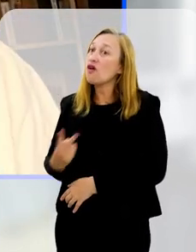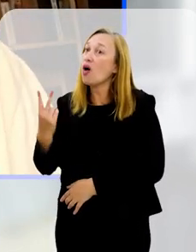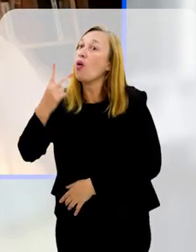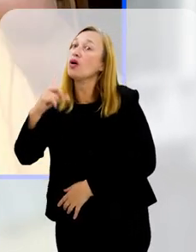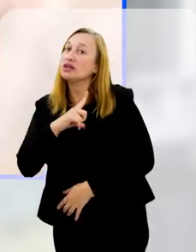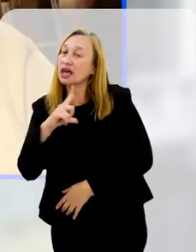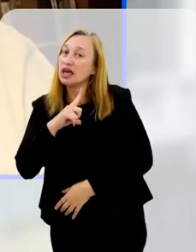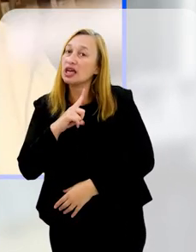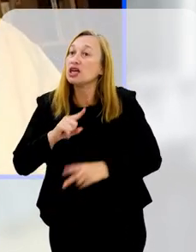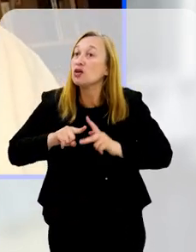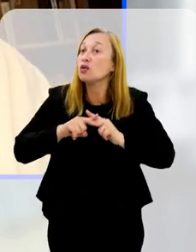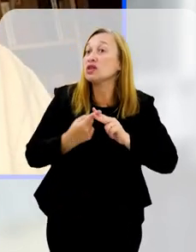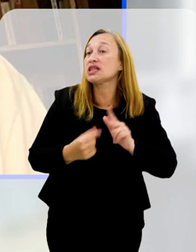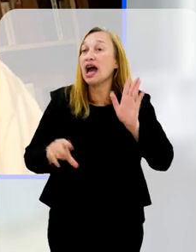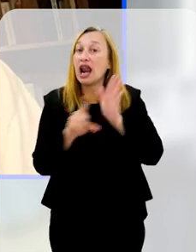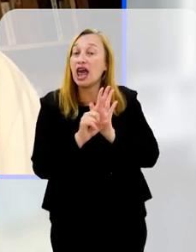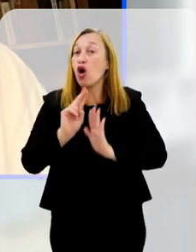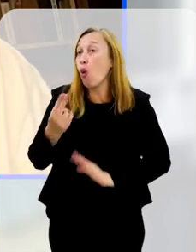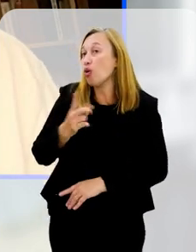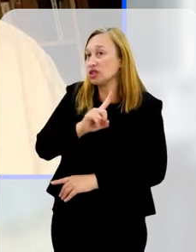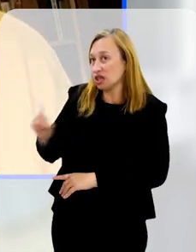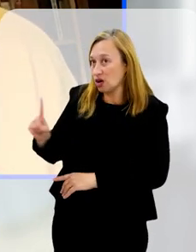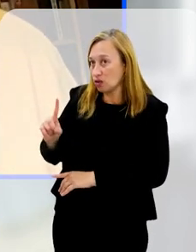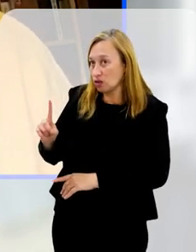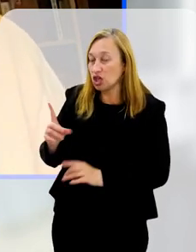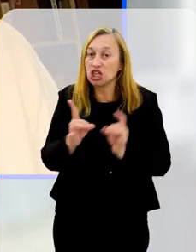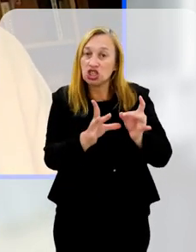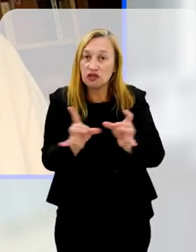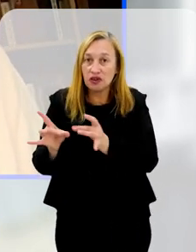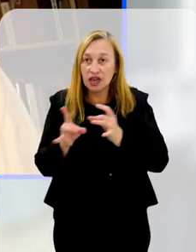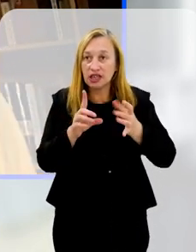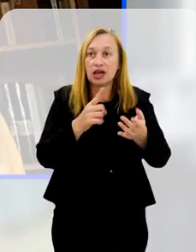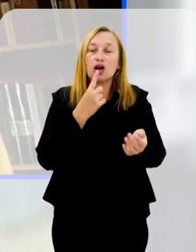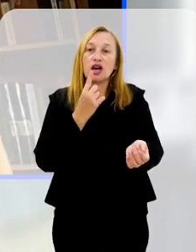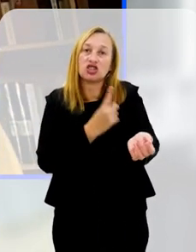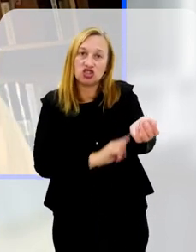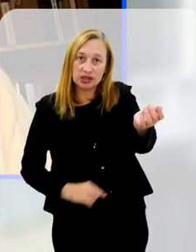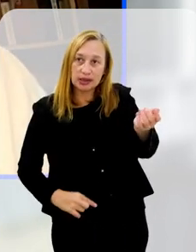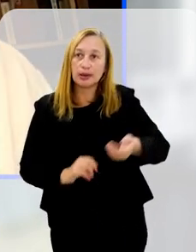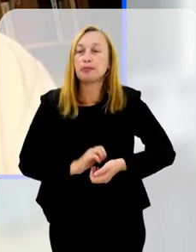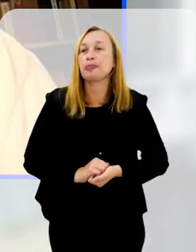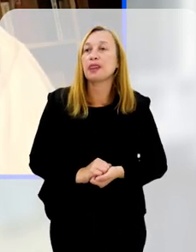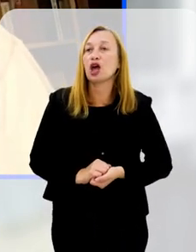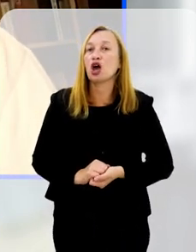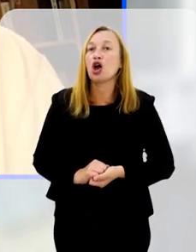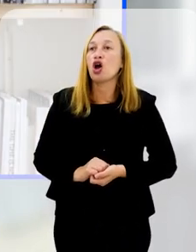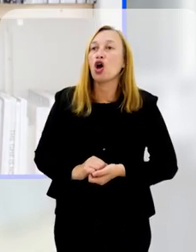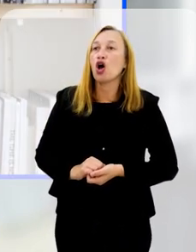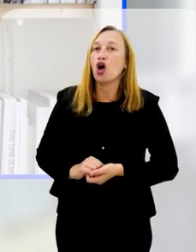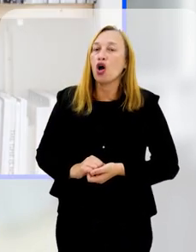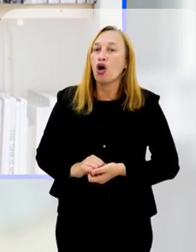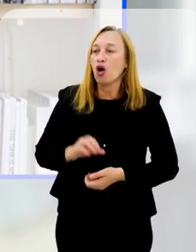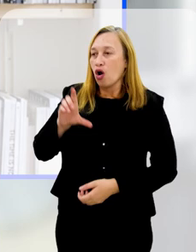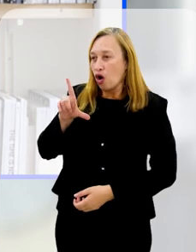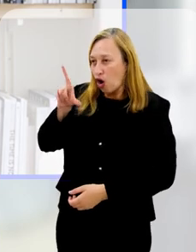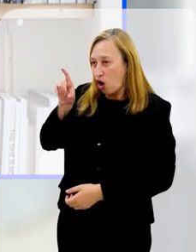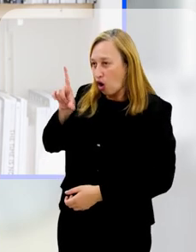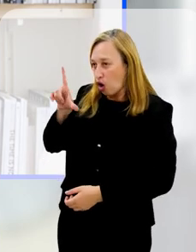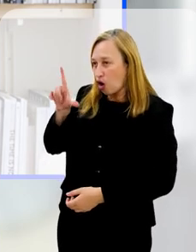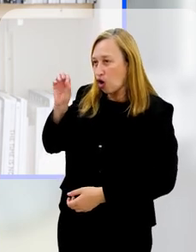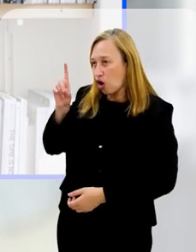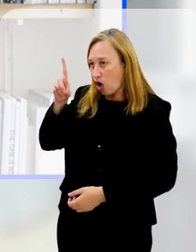pena a gente alterar essa lei ou não, né? De comercialização de derivados de sangue. O